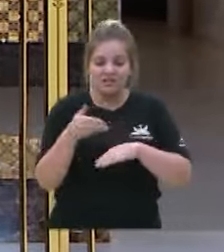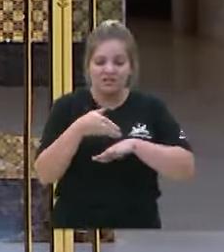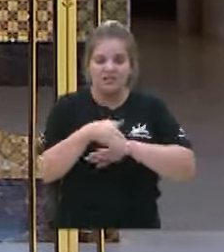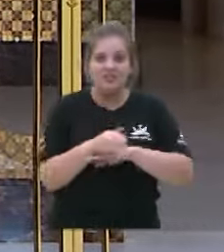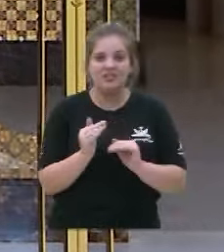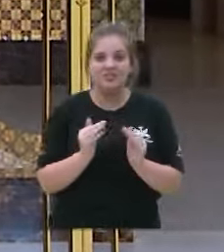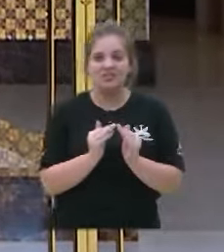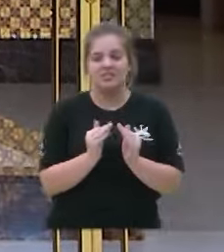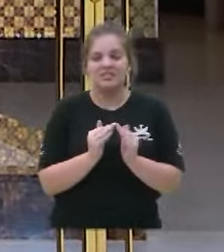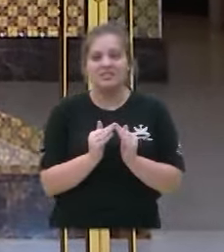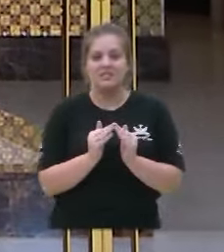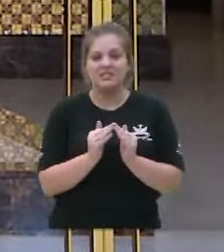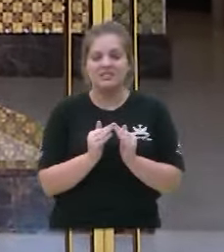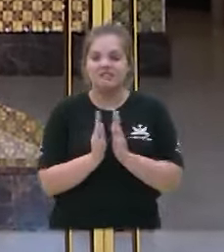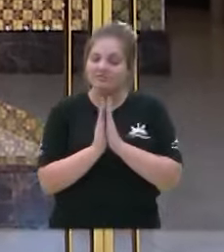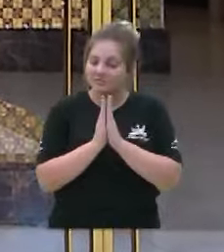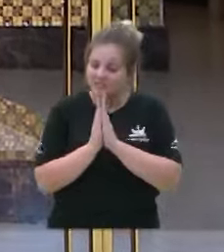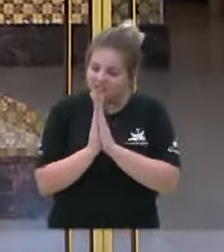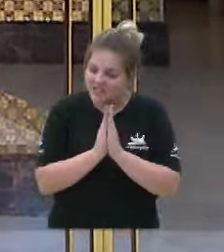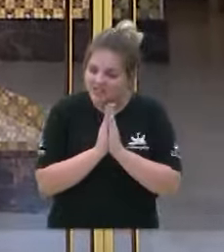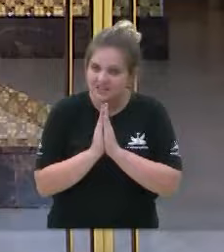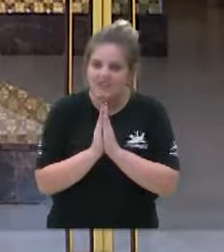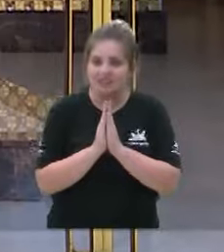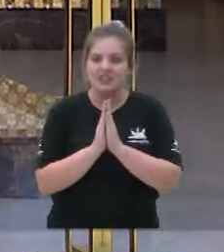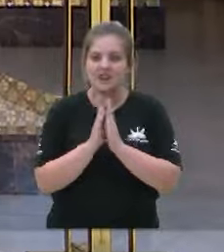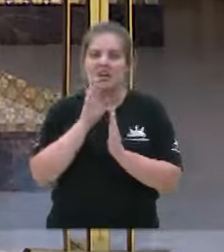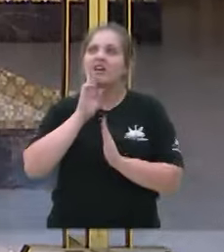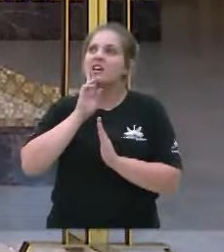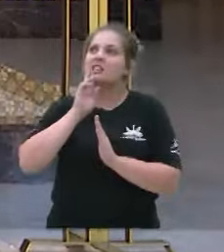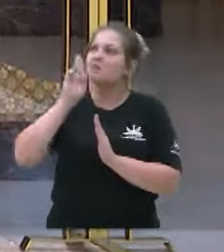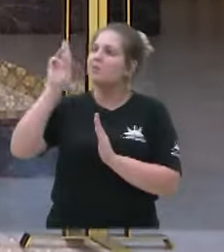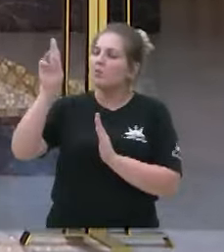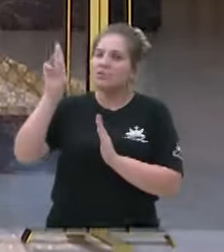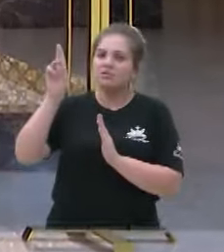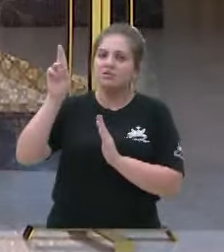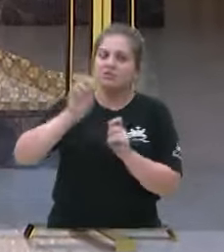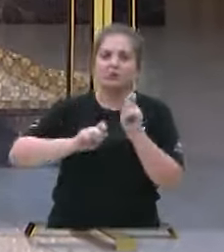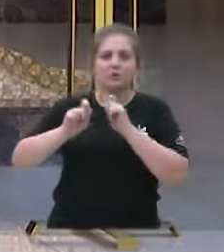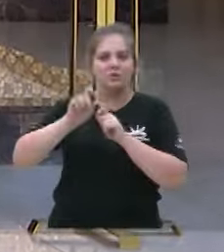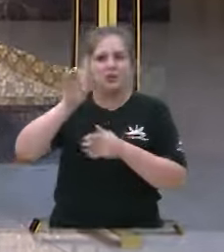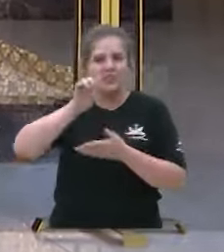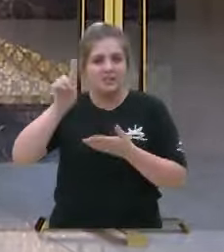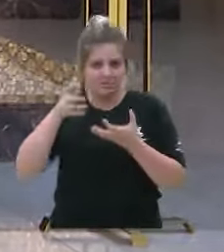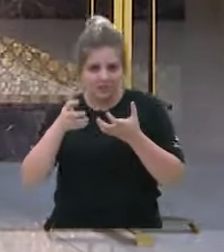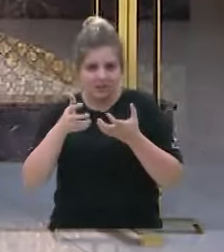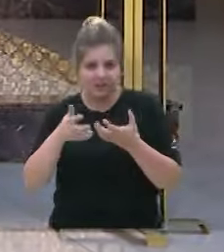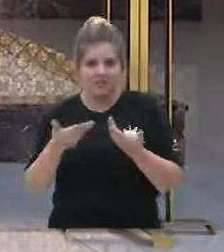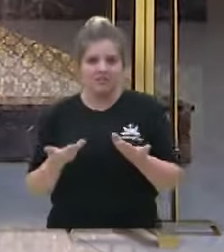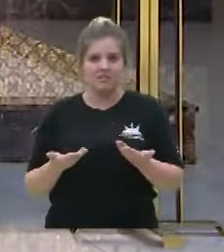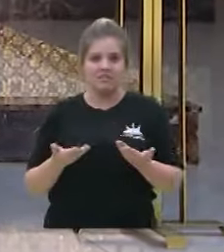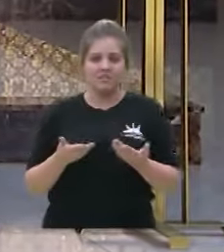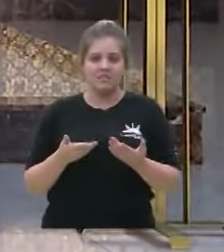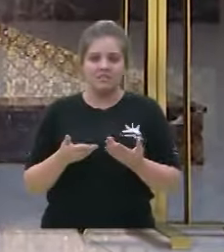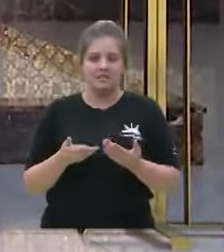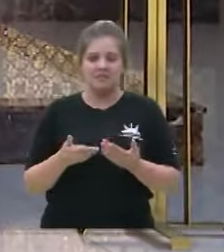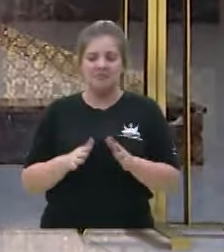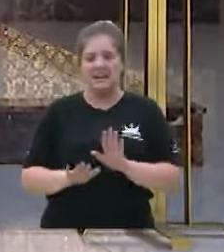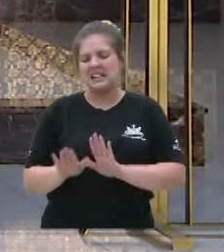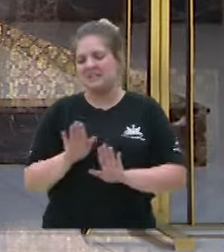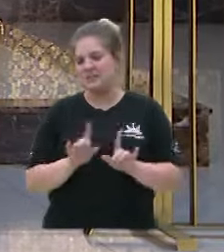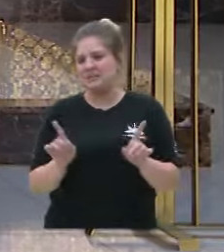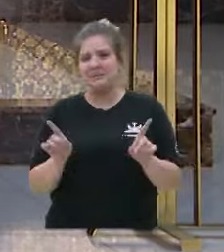tem se reunido para responder os propósitos de Deus muit das